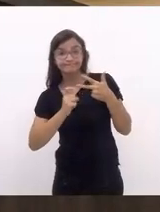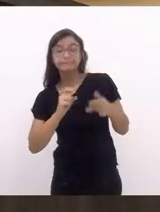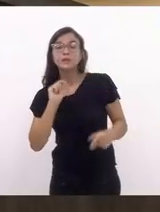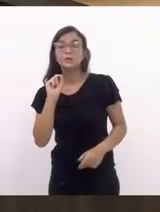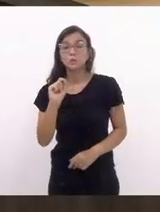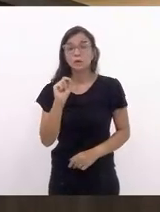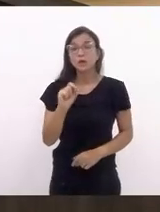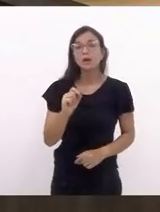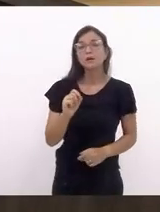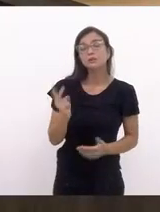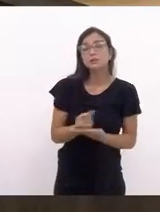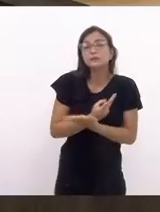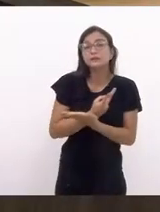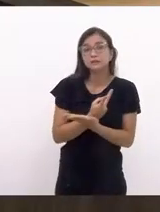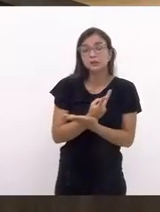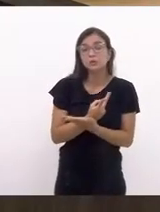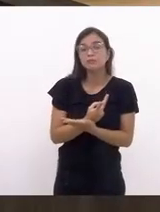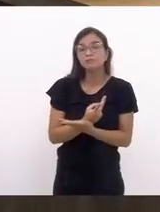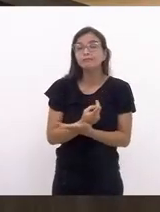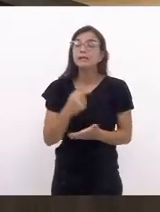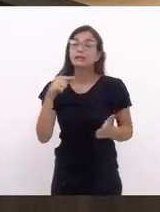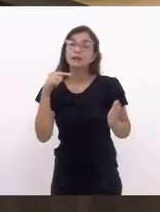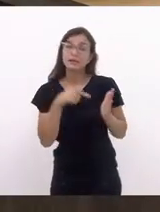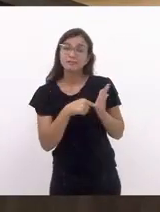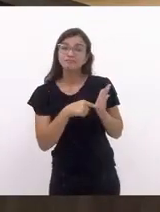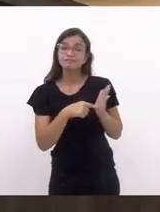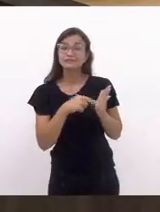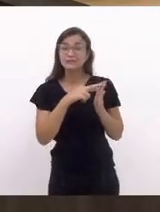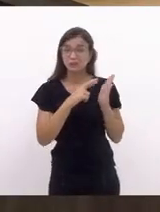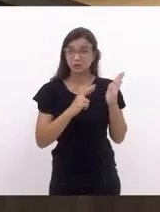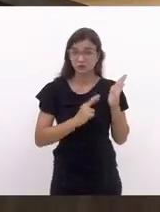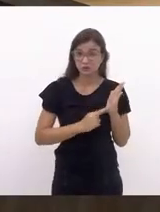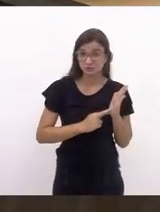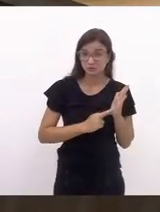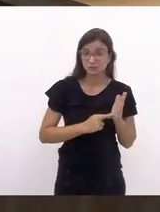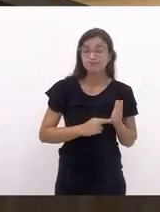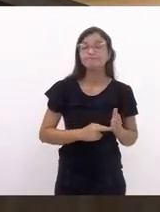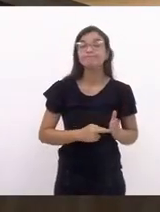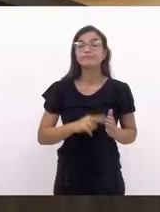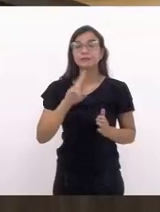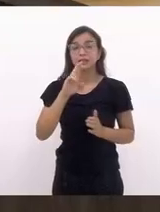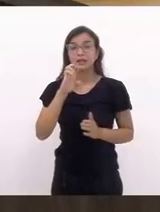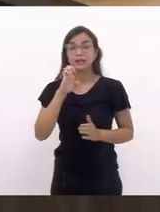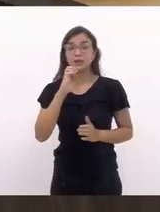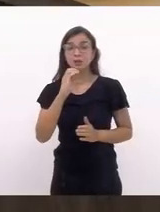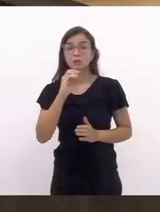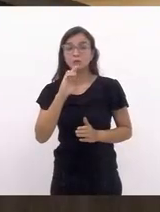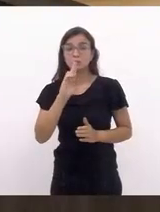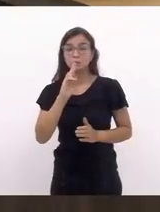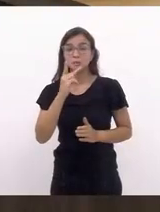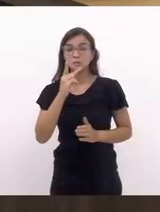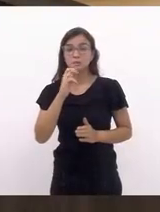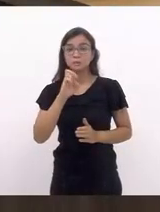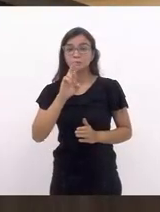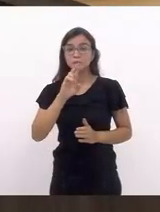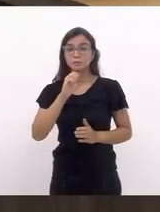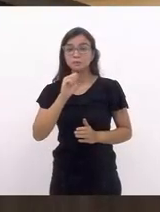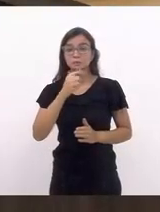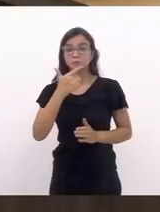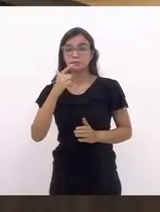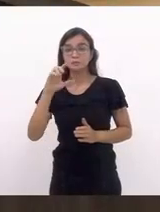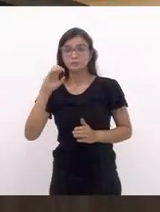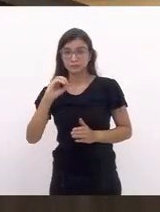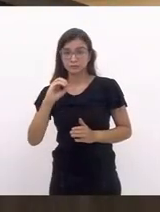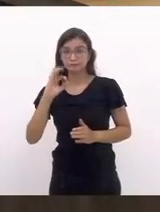regime de recuperação fiscal maltrata o servidor este avanço que temos